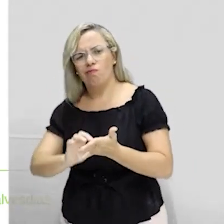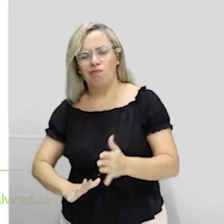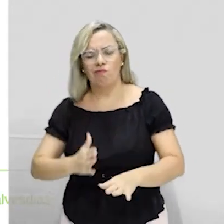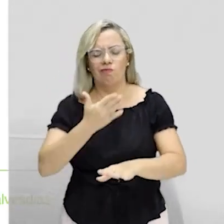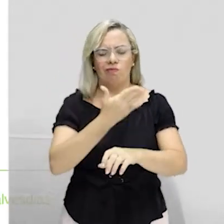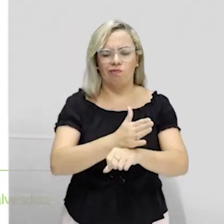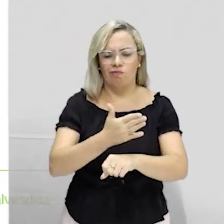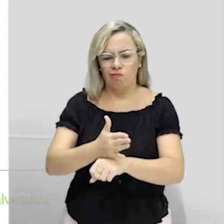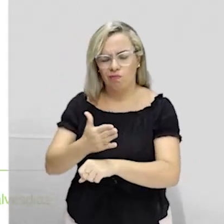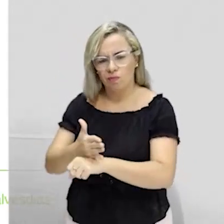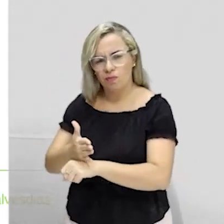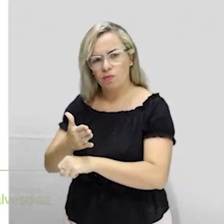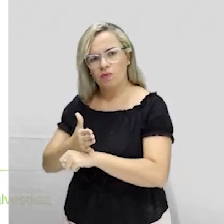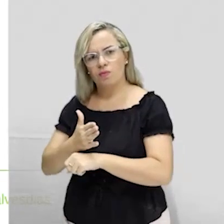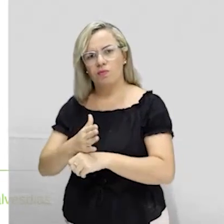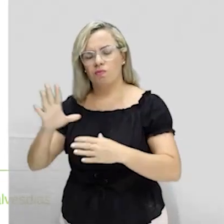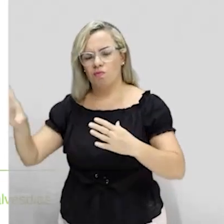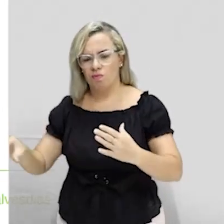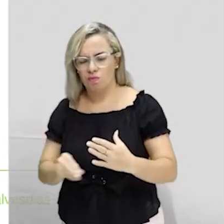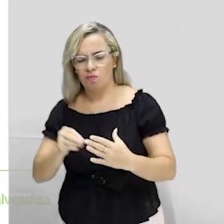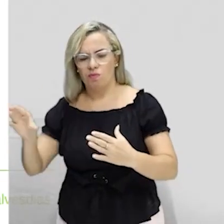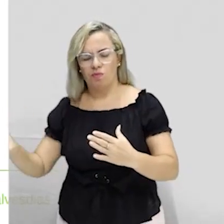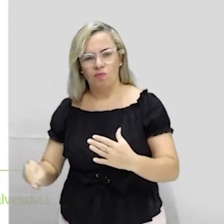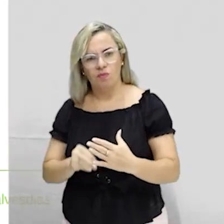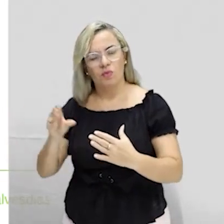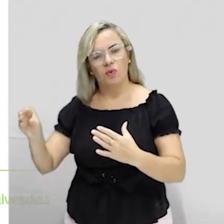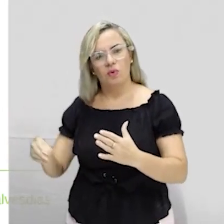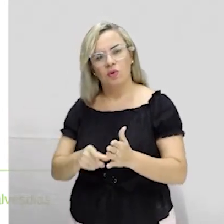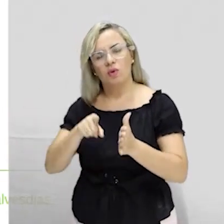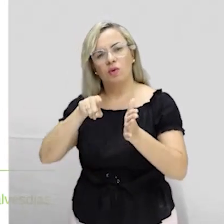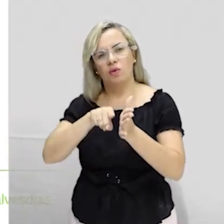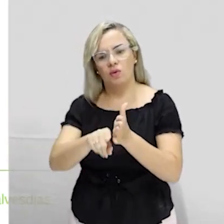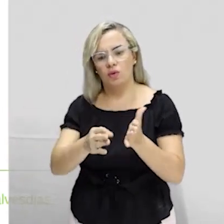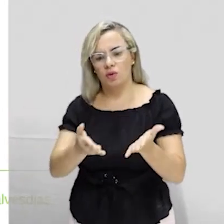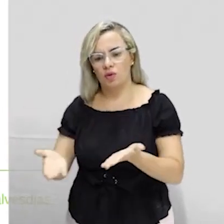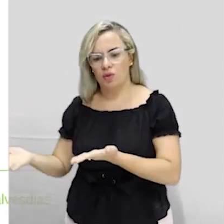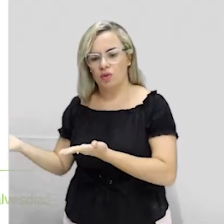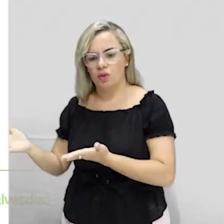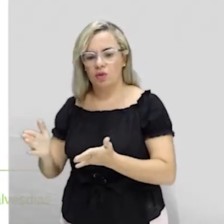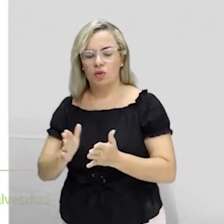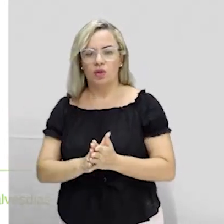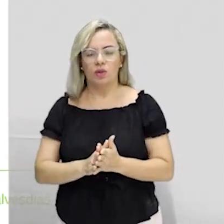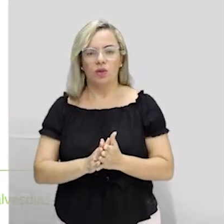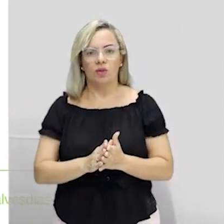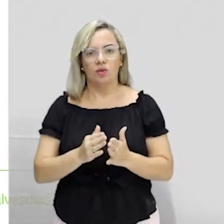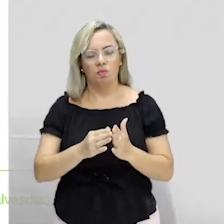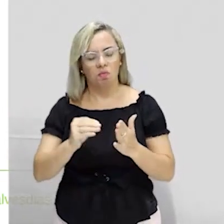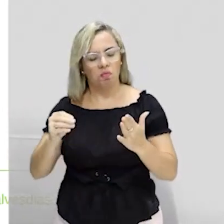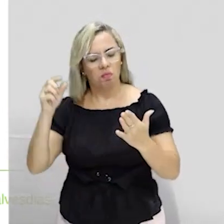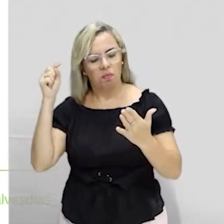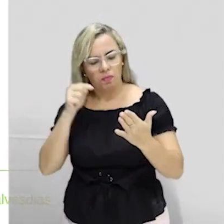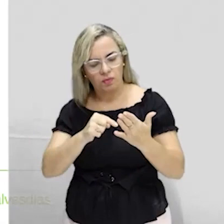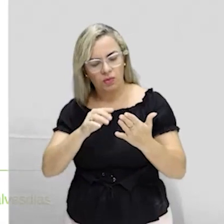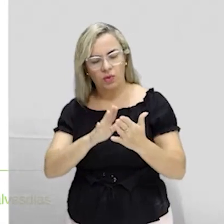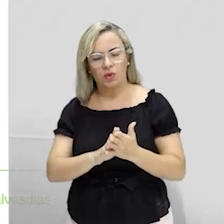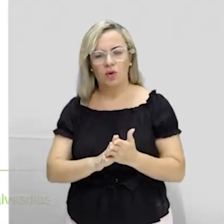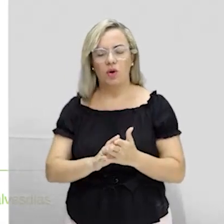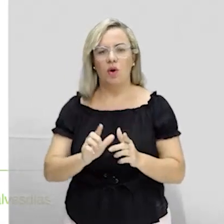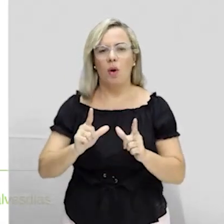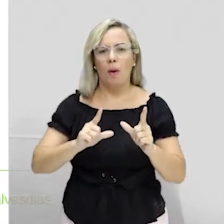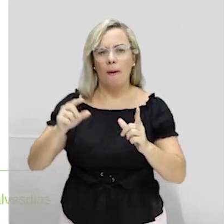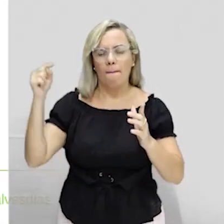for necessário, complementa com outras questões dentro desse estilo aí, tá? E qualquer coisa, gente, assista